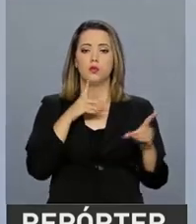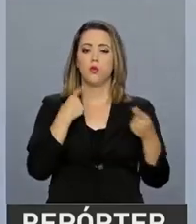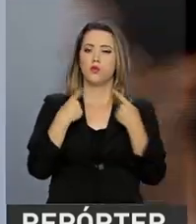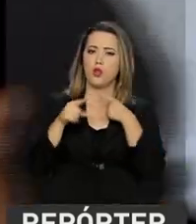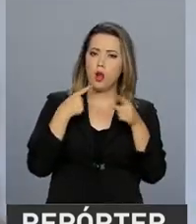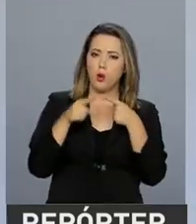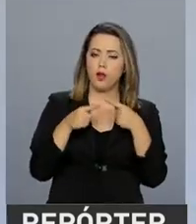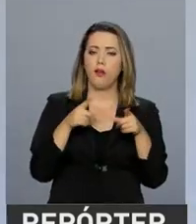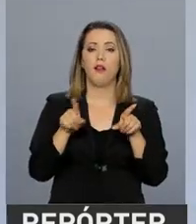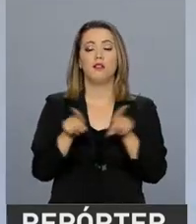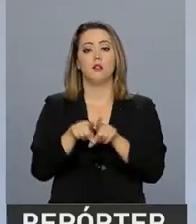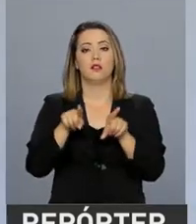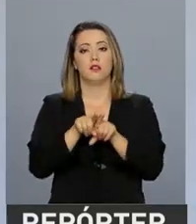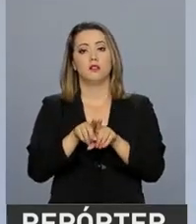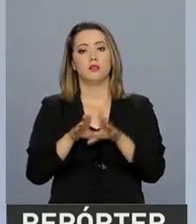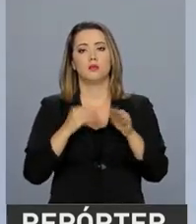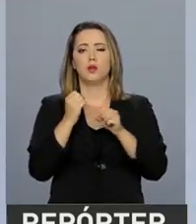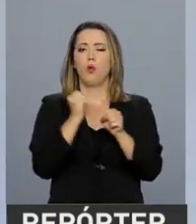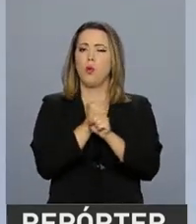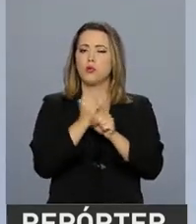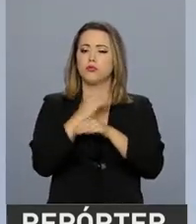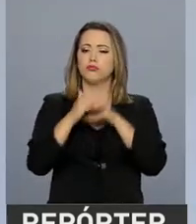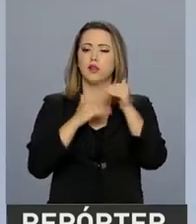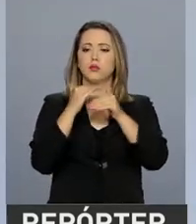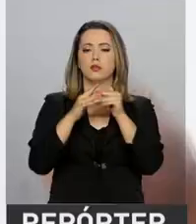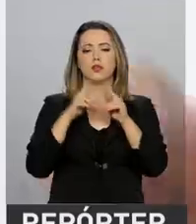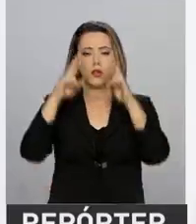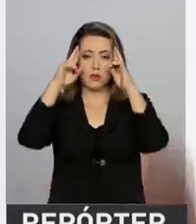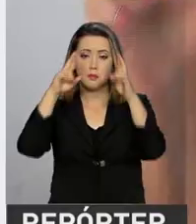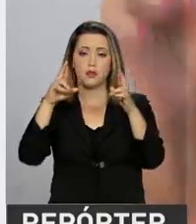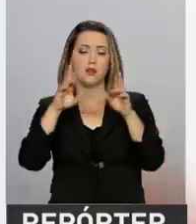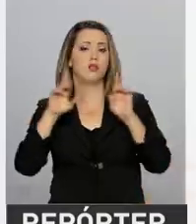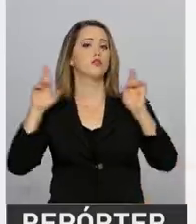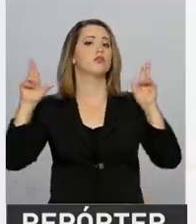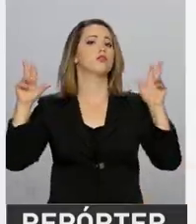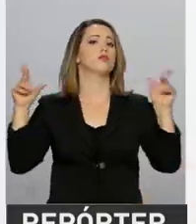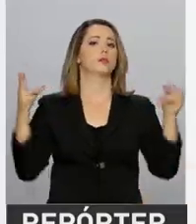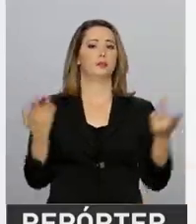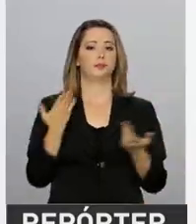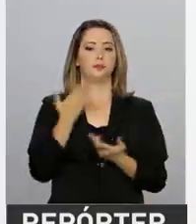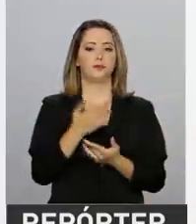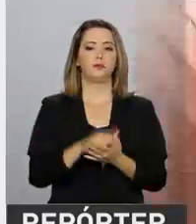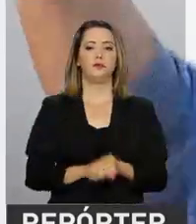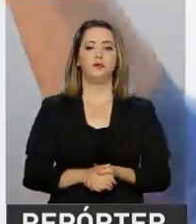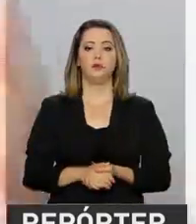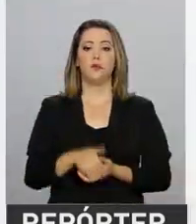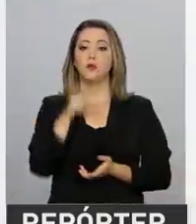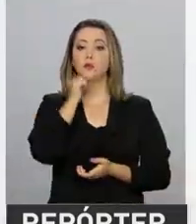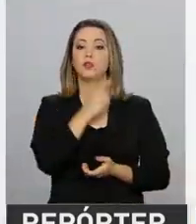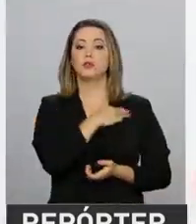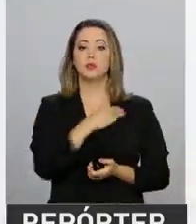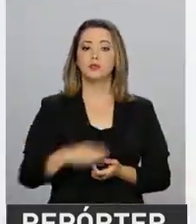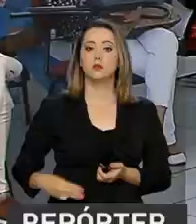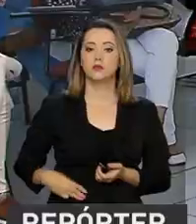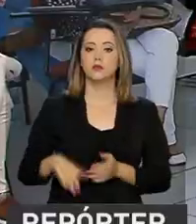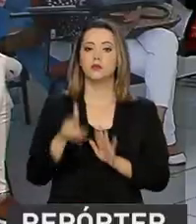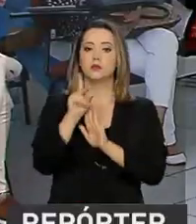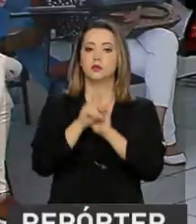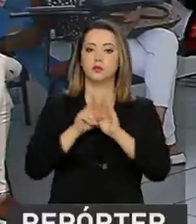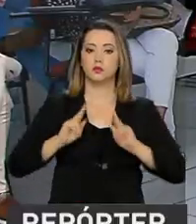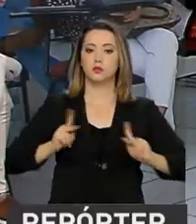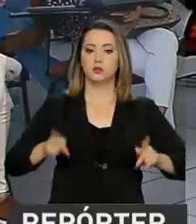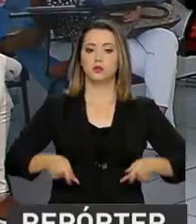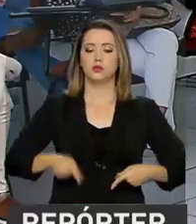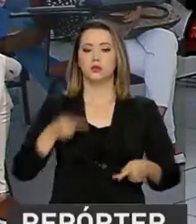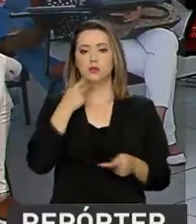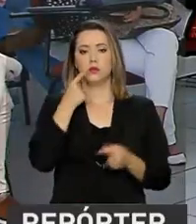dialogar e, acima de tudo, construir, respeitando as diferenças. A ministra dos Direitos Humanos, Luizlinda Valoar, destacou